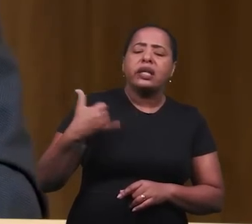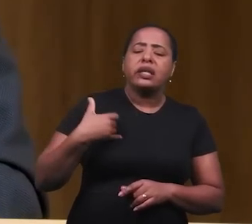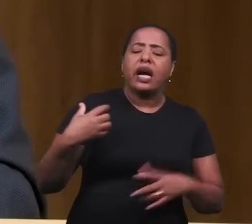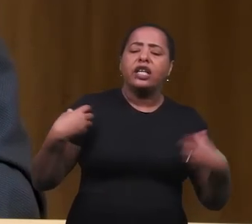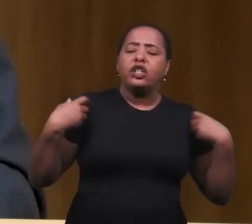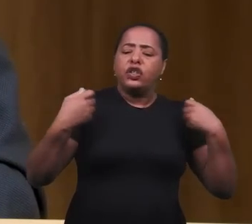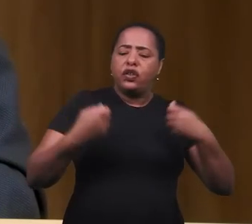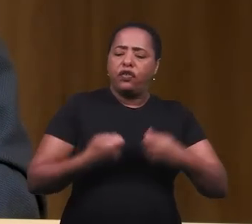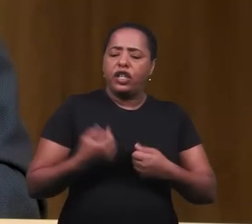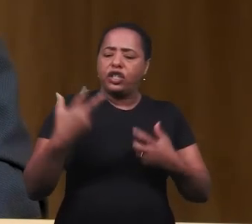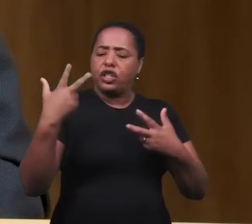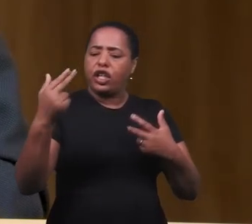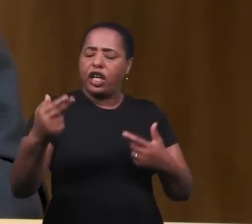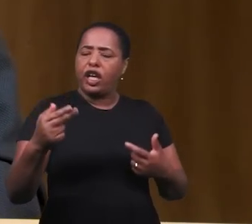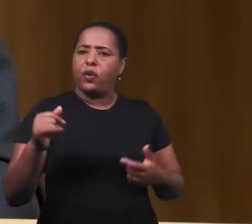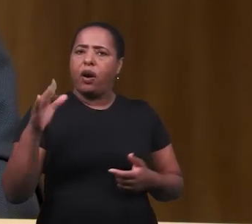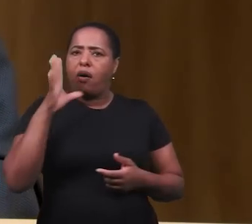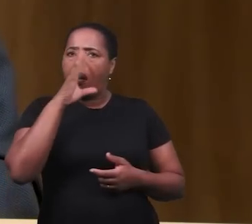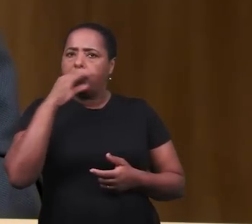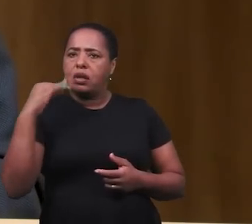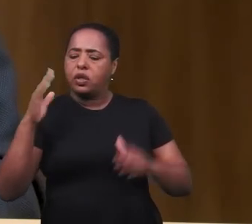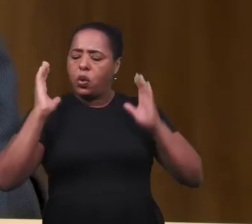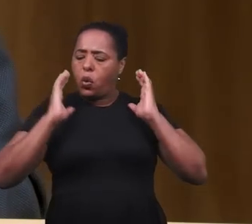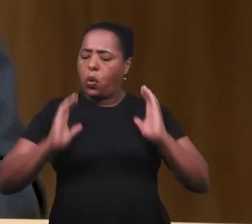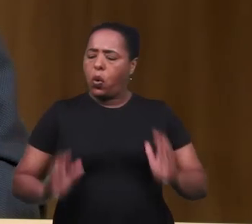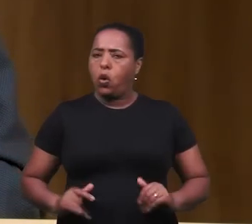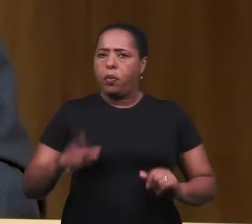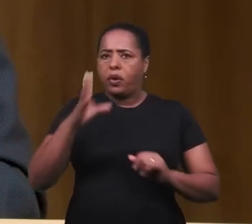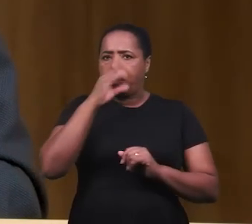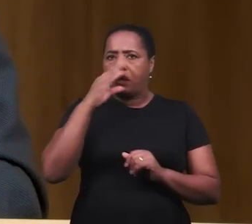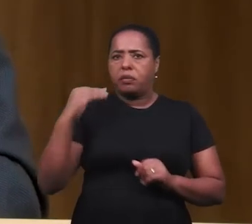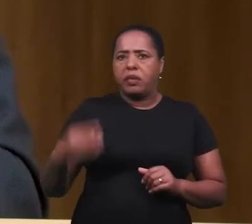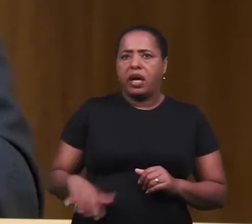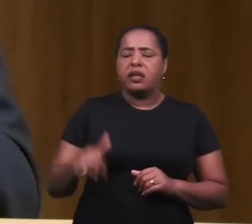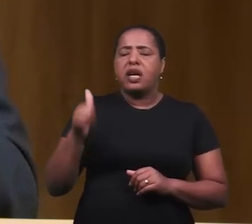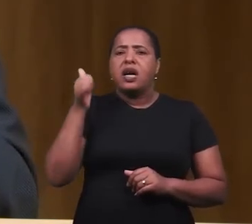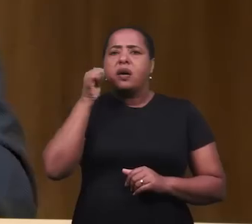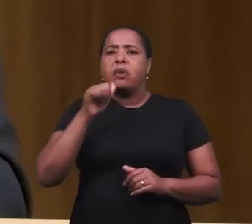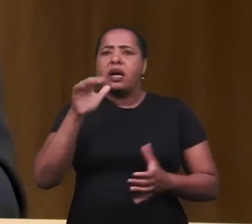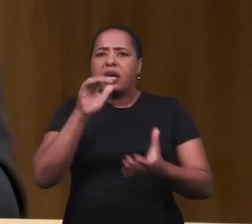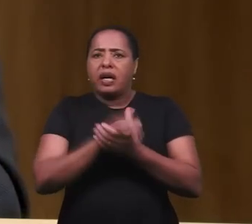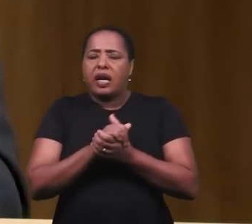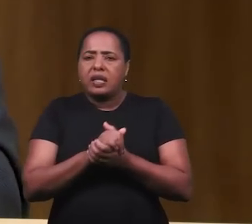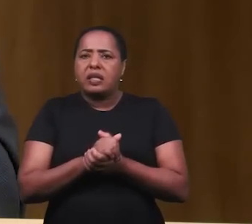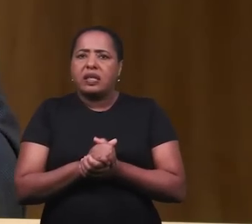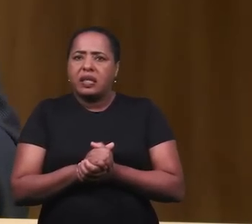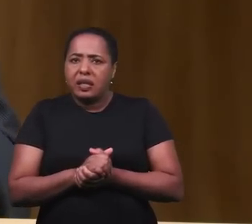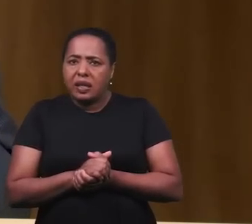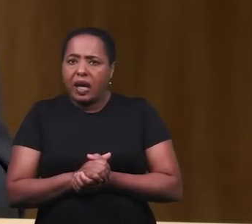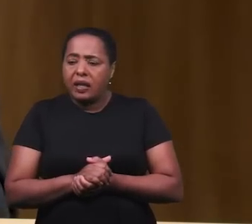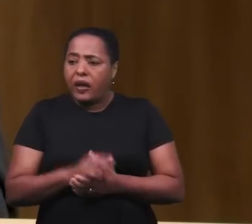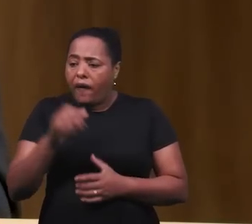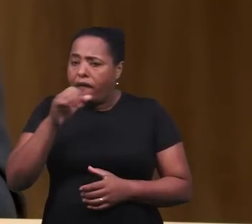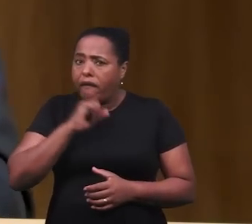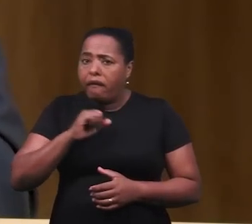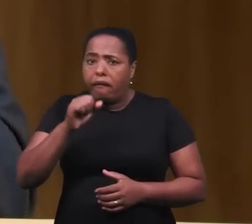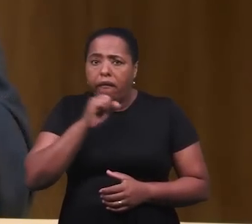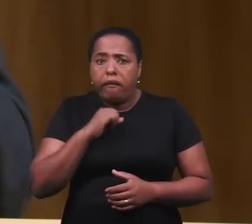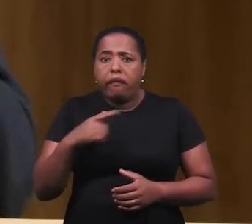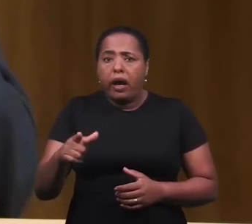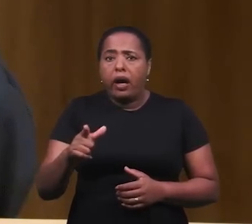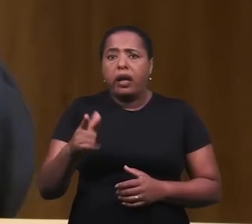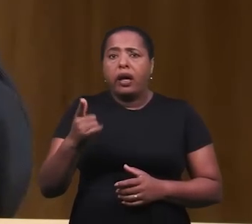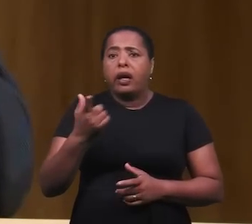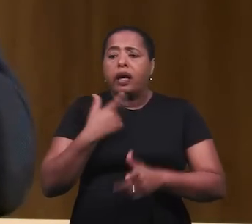repente, você encontra uma moça, uma pessoa de 40 anos de idade, se vestindo igual adolescente, se comportando igual adolescente, uma senhora